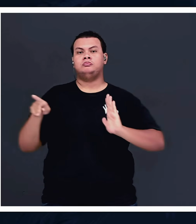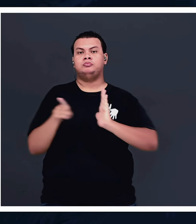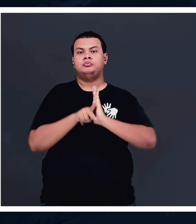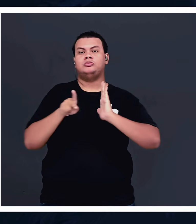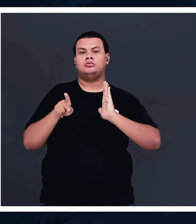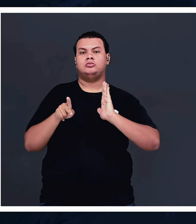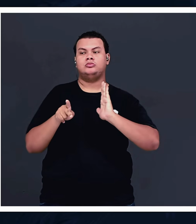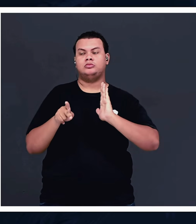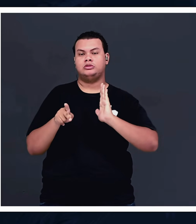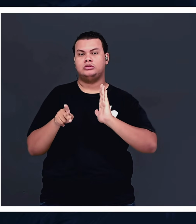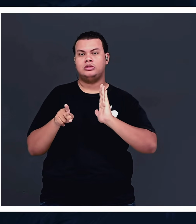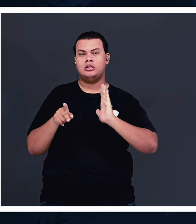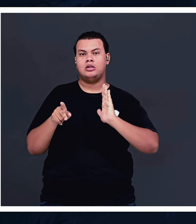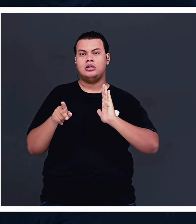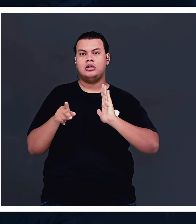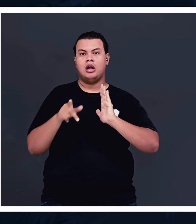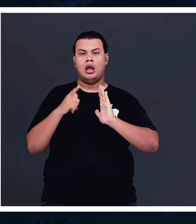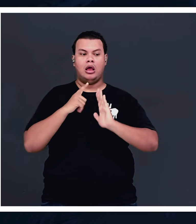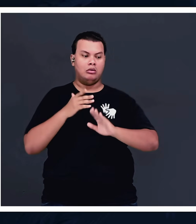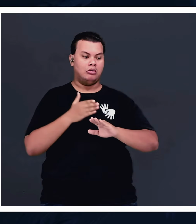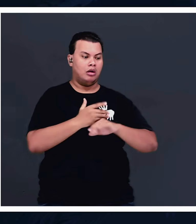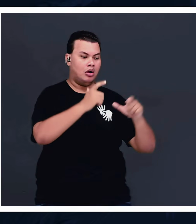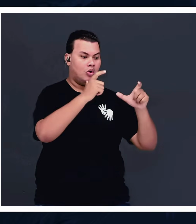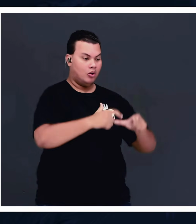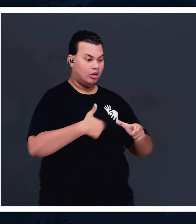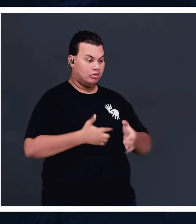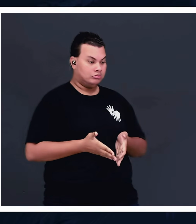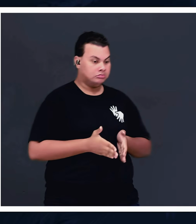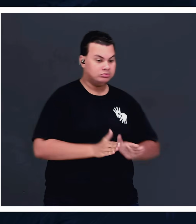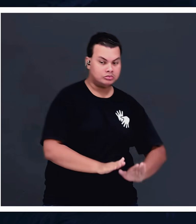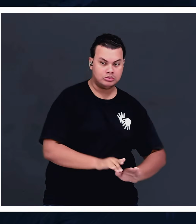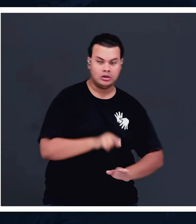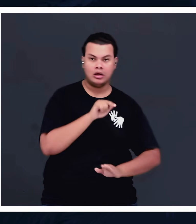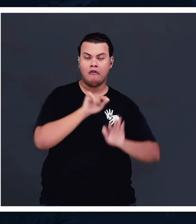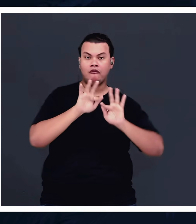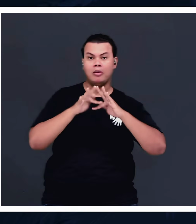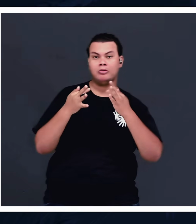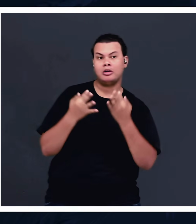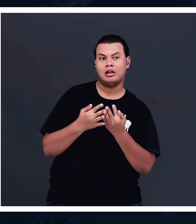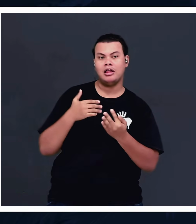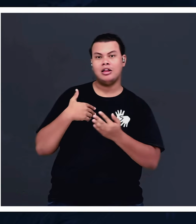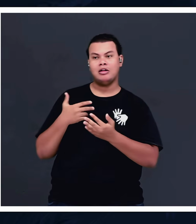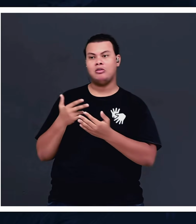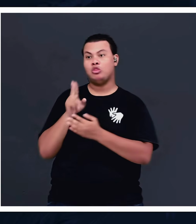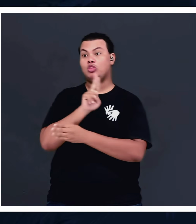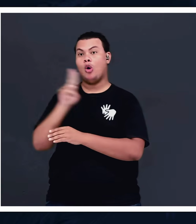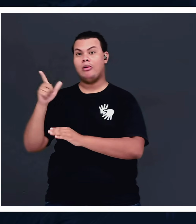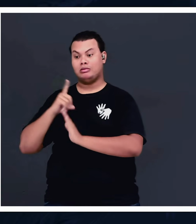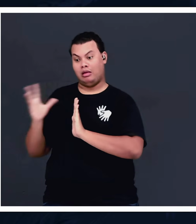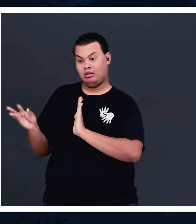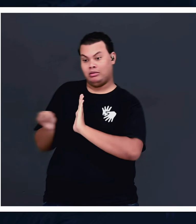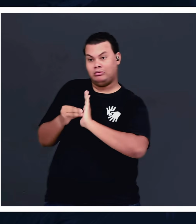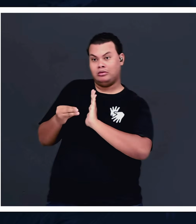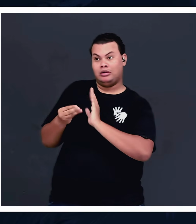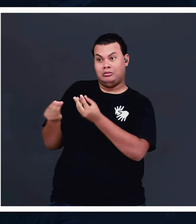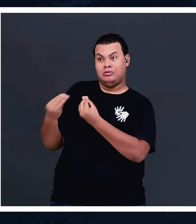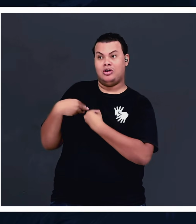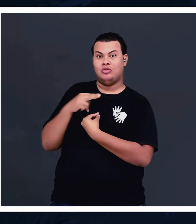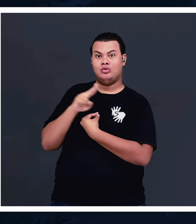definido pelo lugar onde você nasceu, pela família em que você nasceu, pelo nome que você